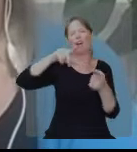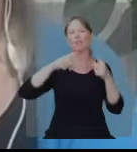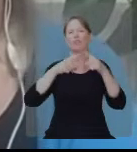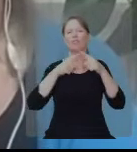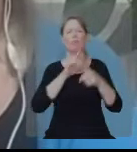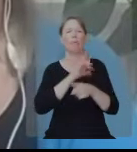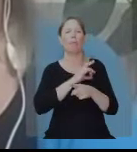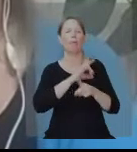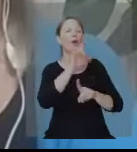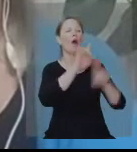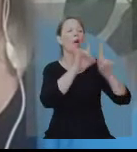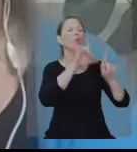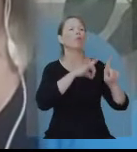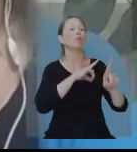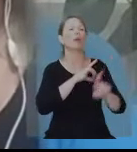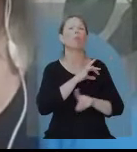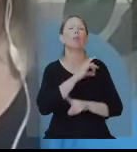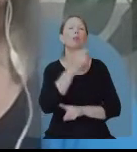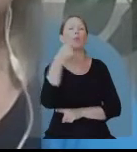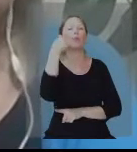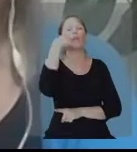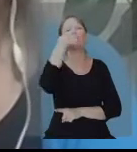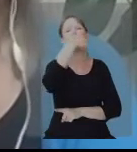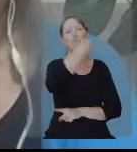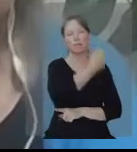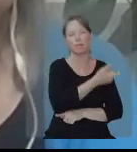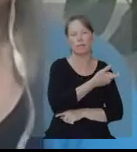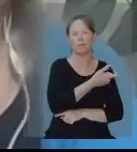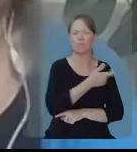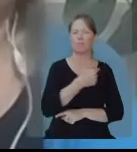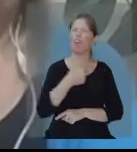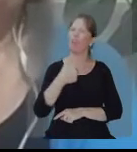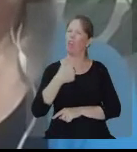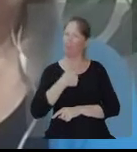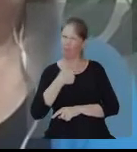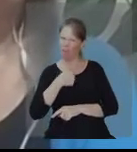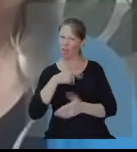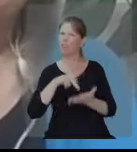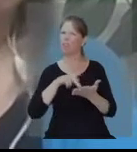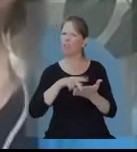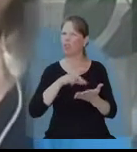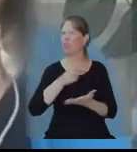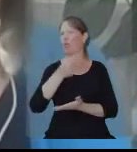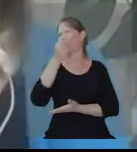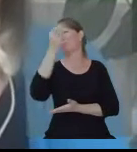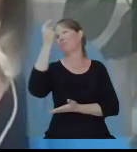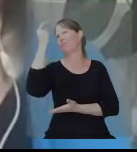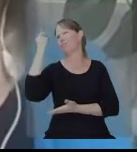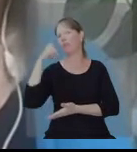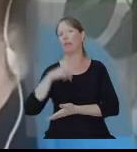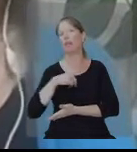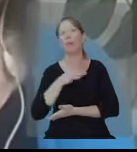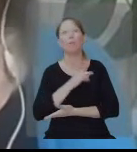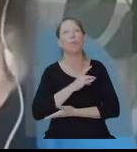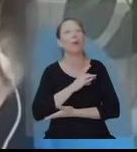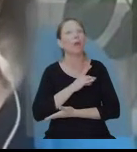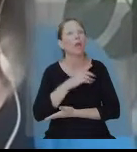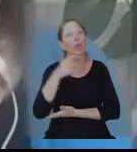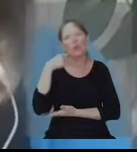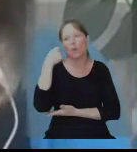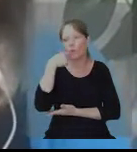dentista. Ô, Silmar, né? Sabe que eu tinha muito medo de dentista. Aquele barulhinho daquela máquina. Eu acho que tem